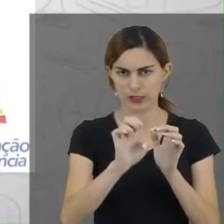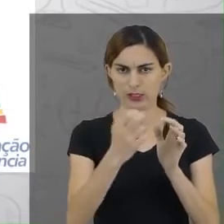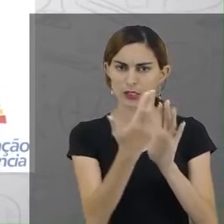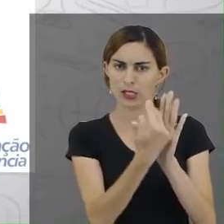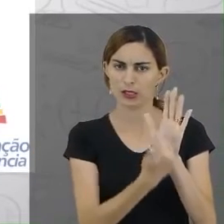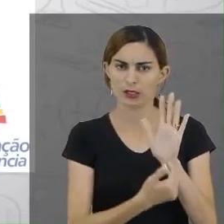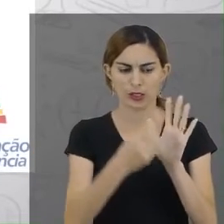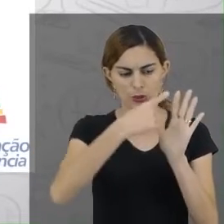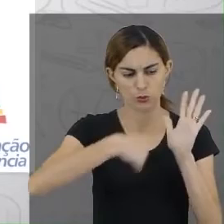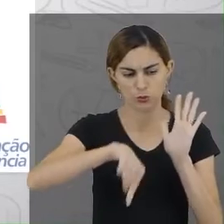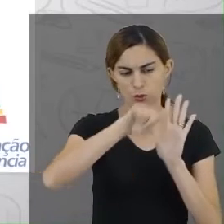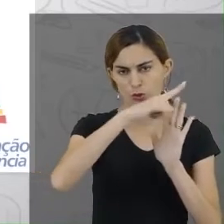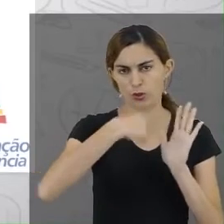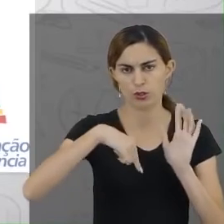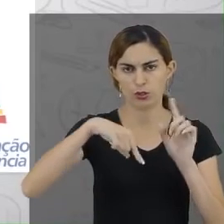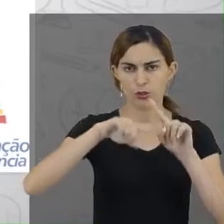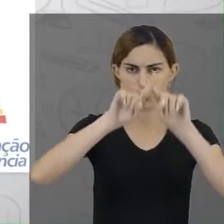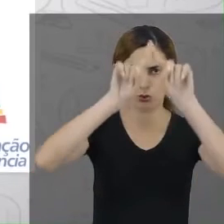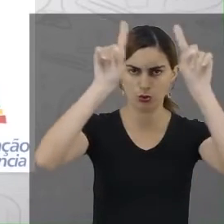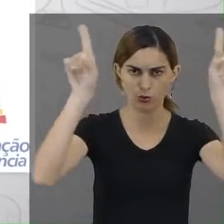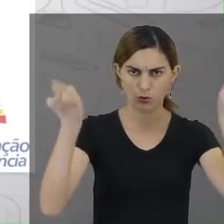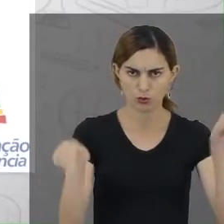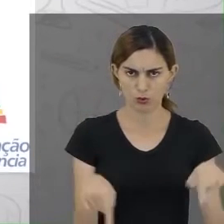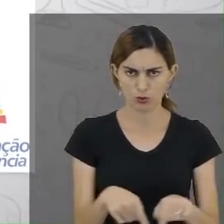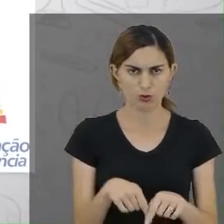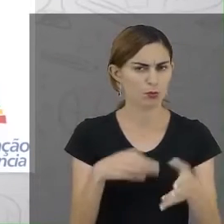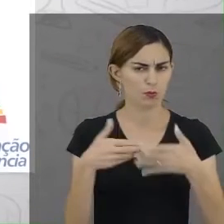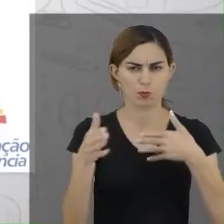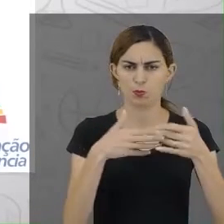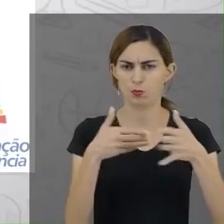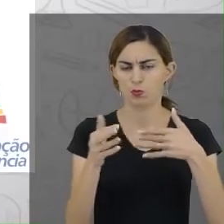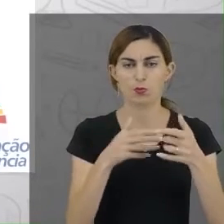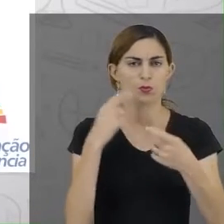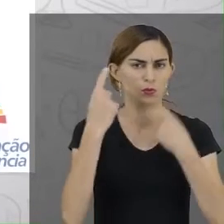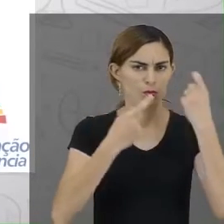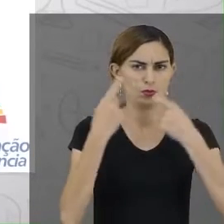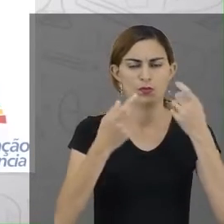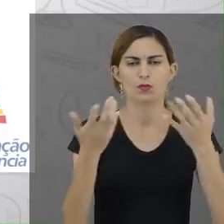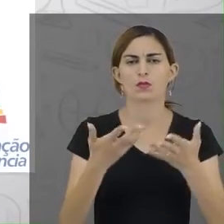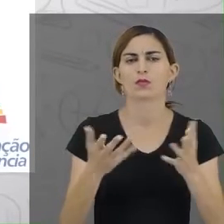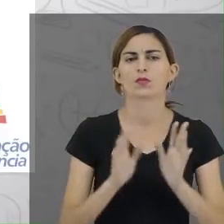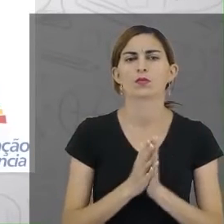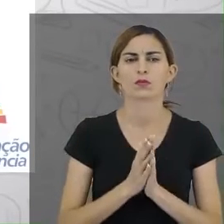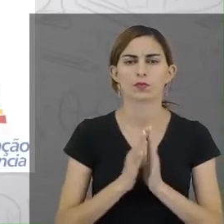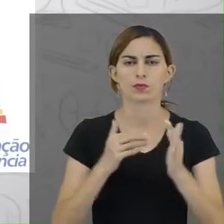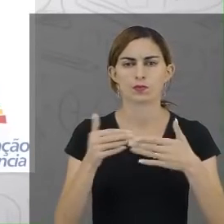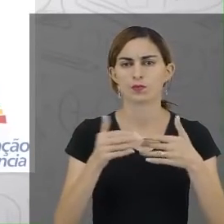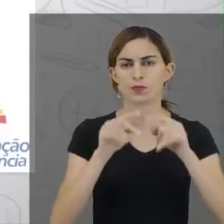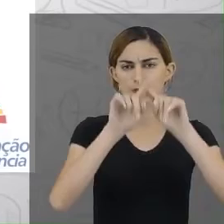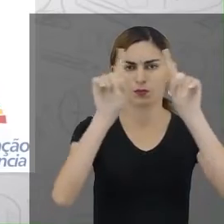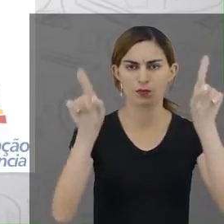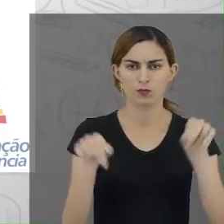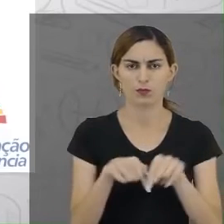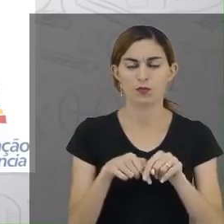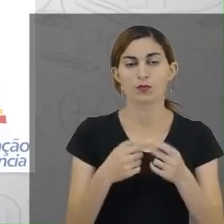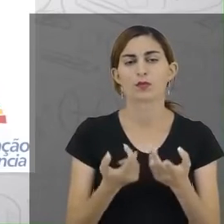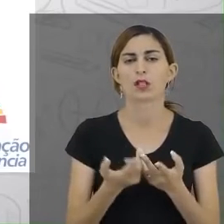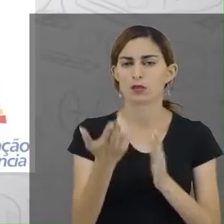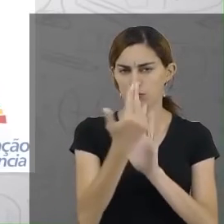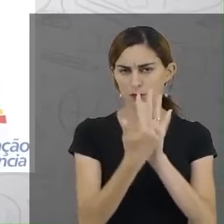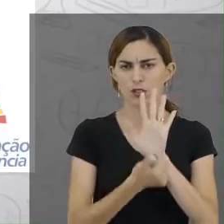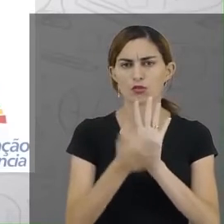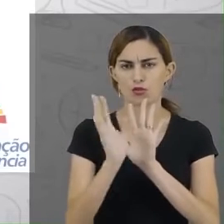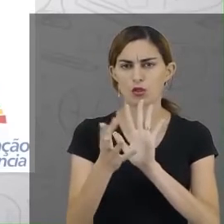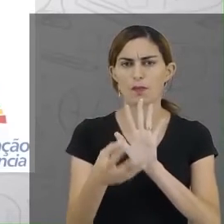círculos. Vamos desenhar um círculo de tamanho qualquer. Não vamos nos preocupar com isso agora. Uma